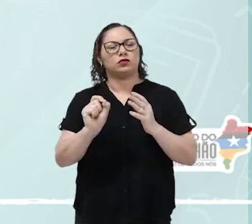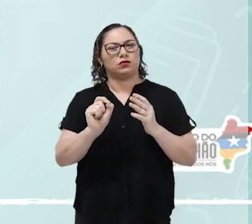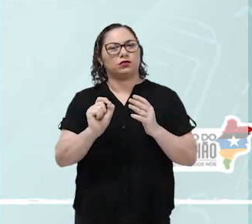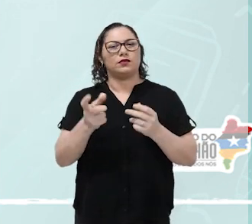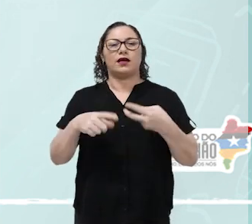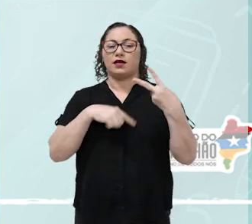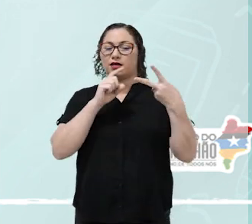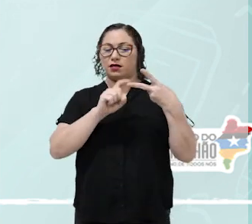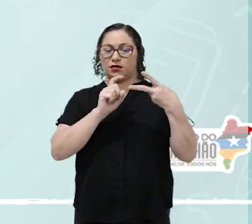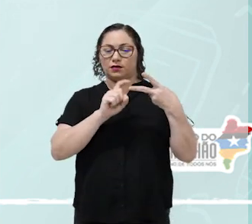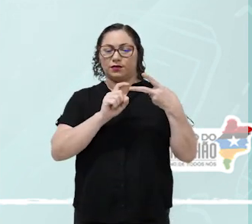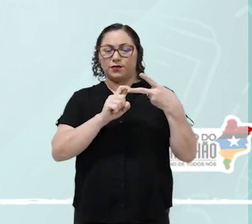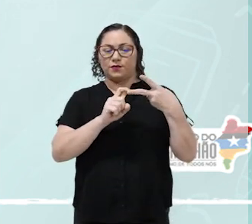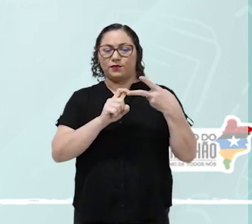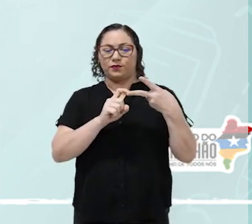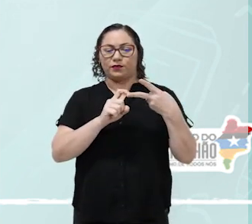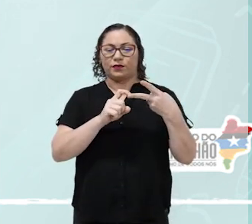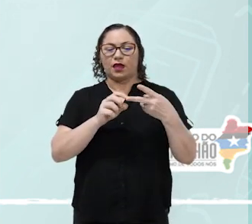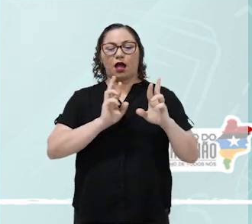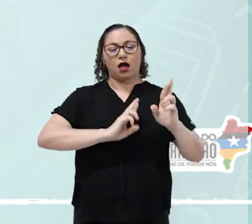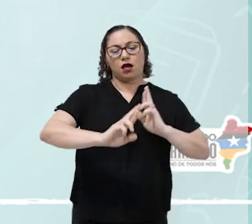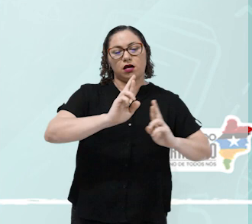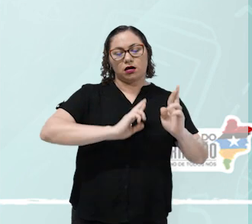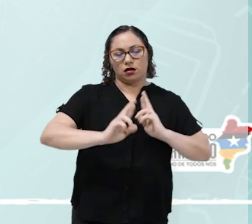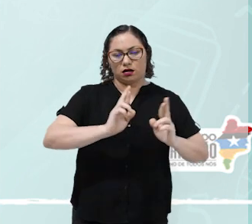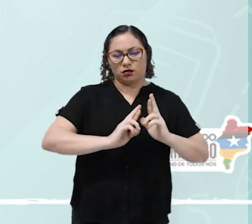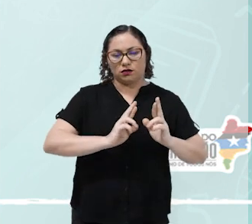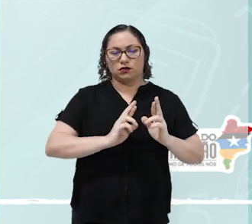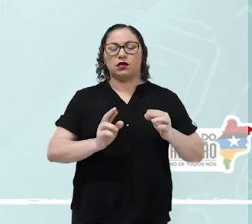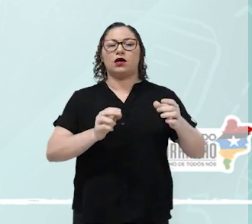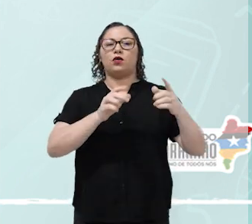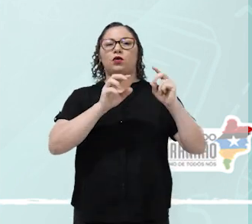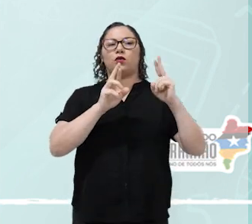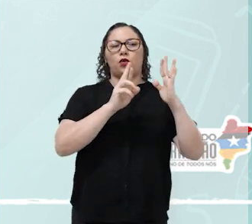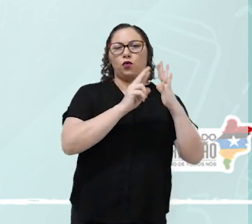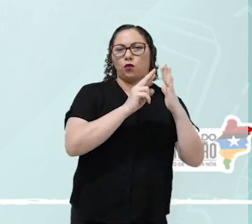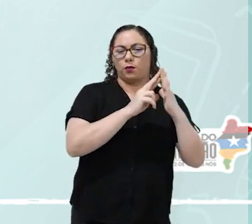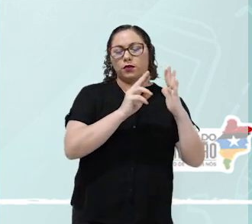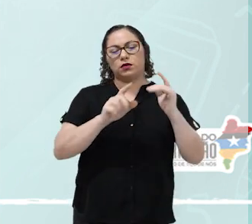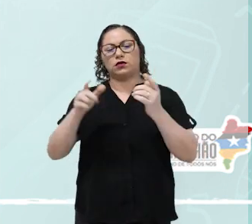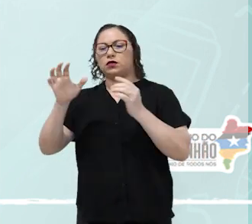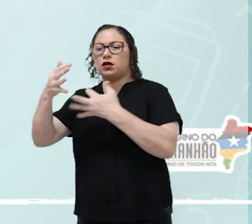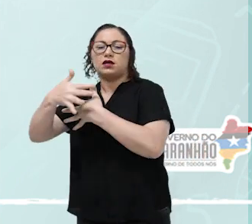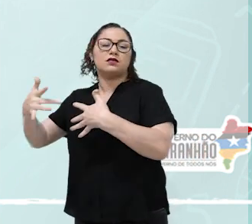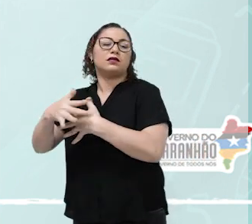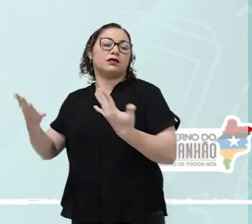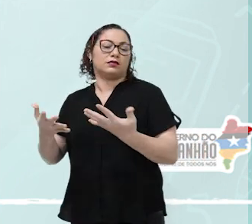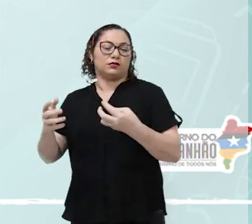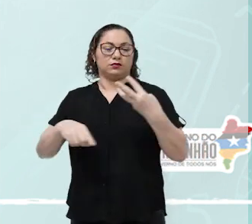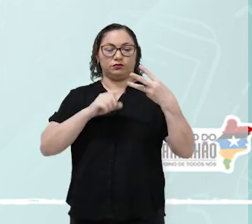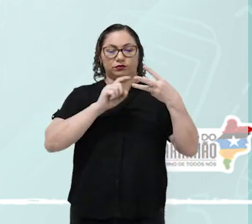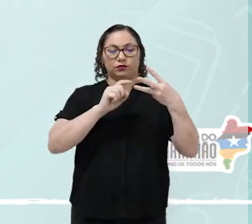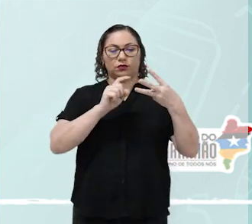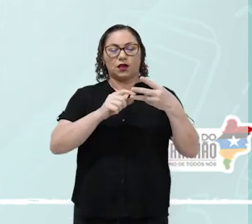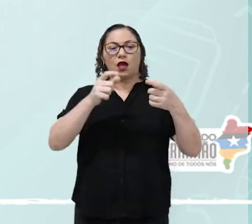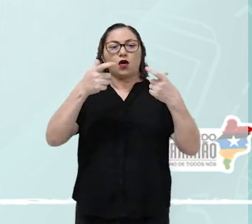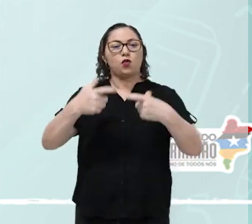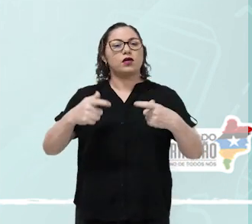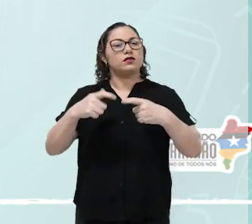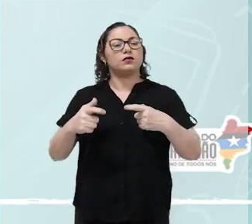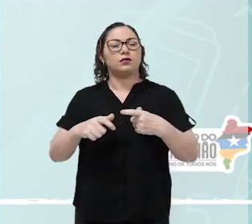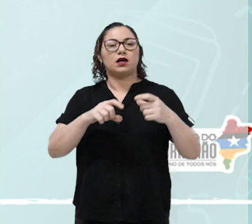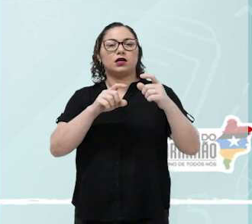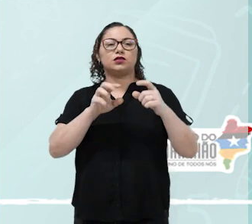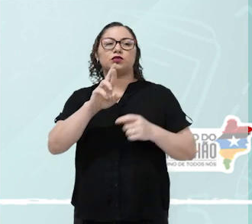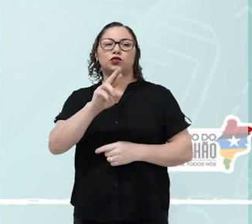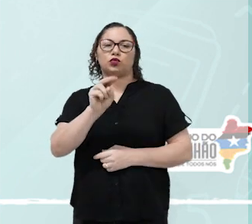segundo tópico, a relação entre espaço urbano e cidade. Terceiro tópico, vamos falar do espaço rural, o que a gente